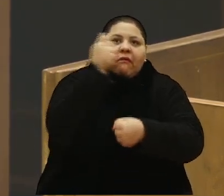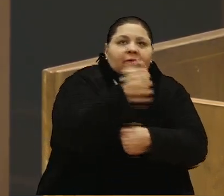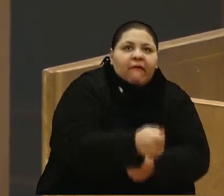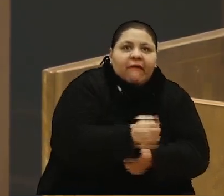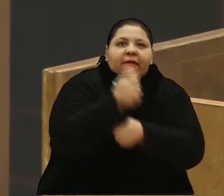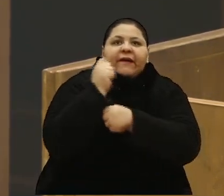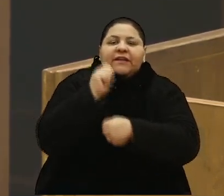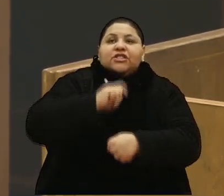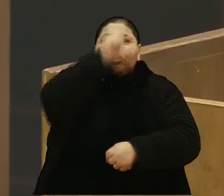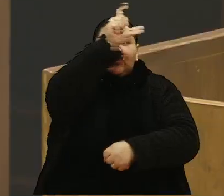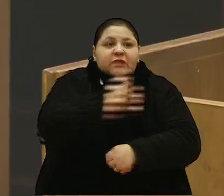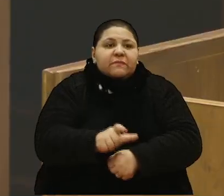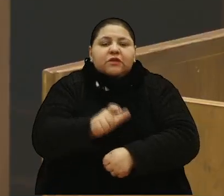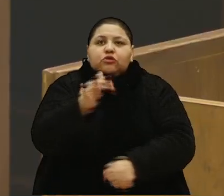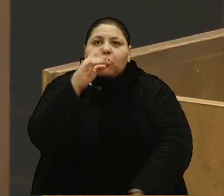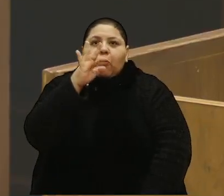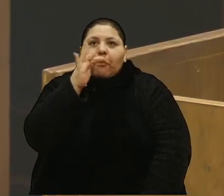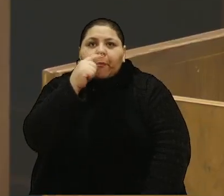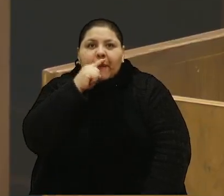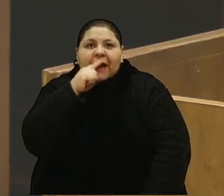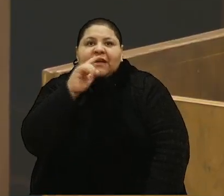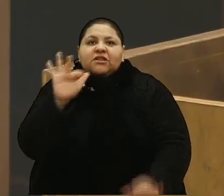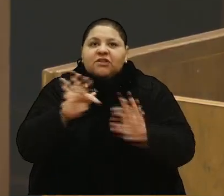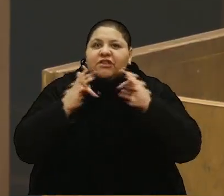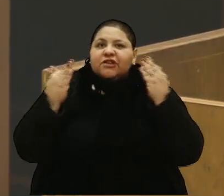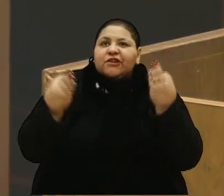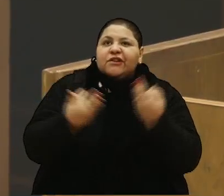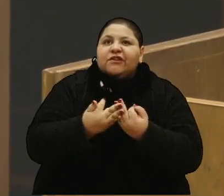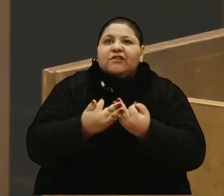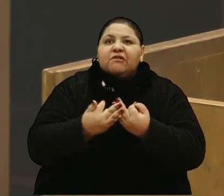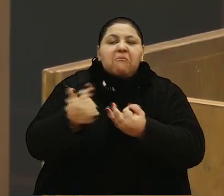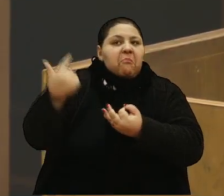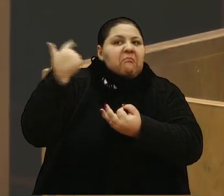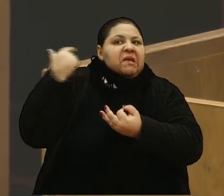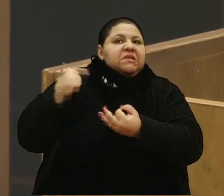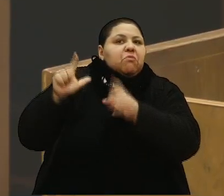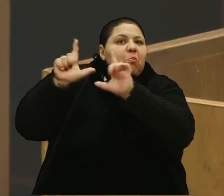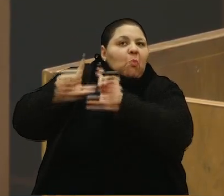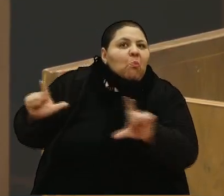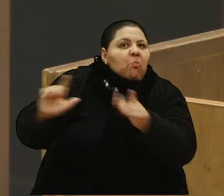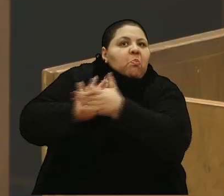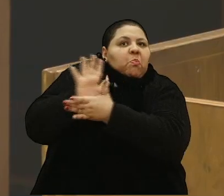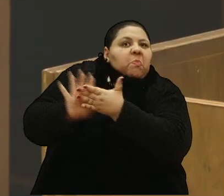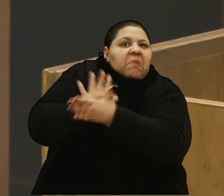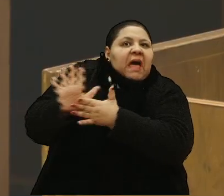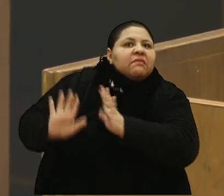essa pessoa? Um pai de família, uma pessoa com passado impecável.